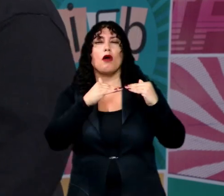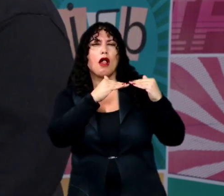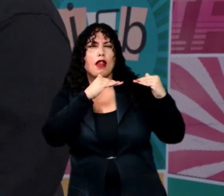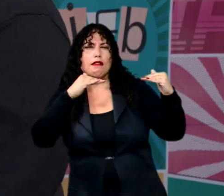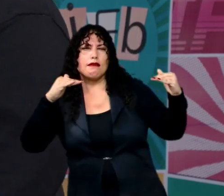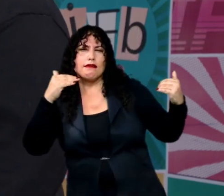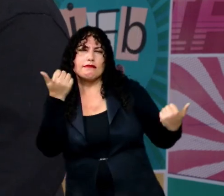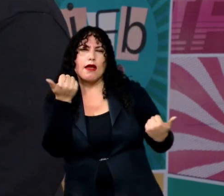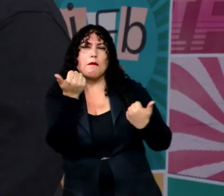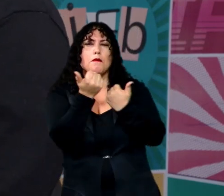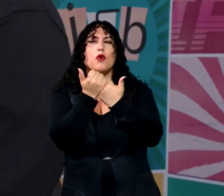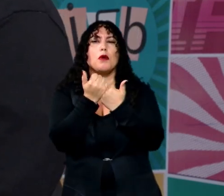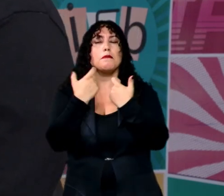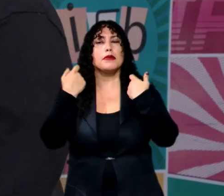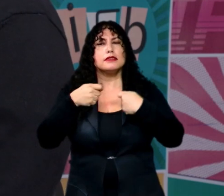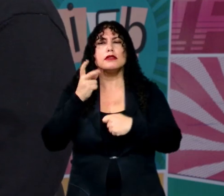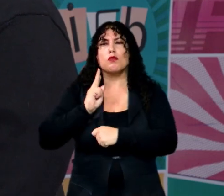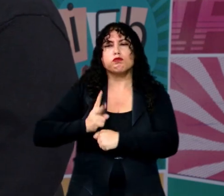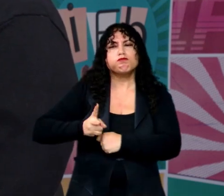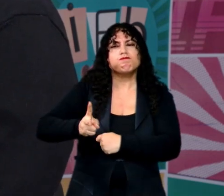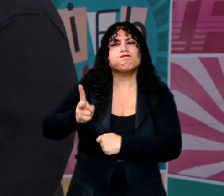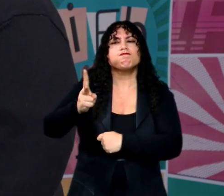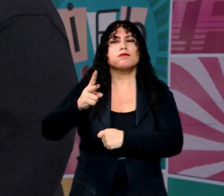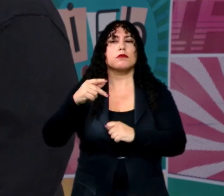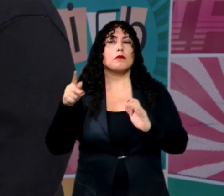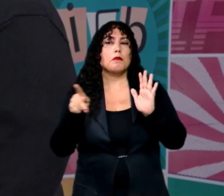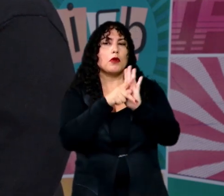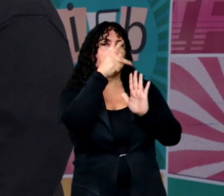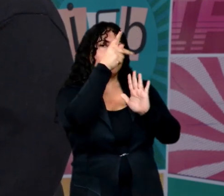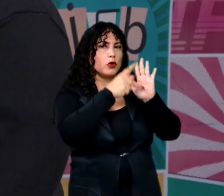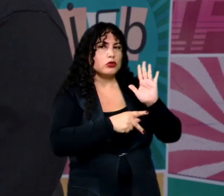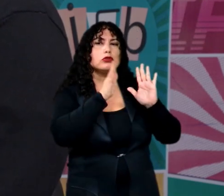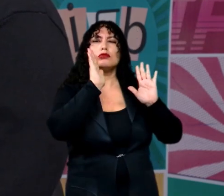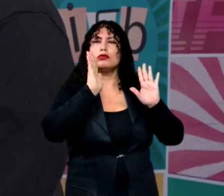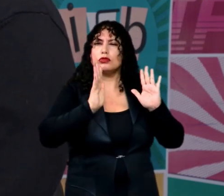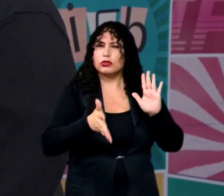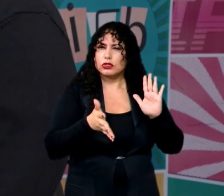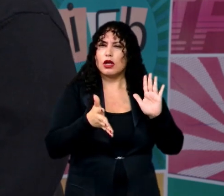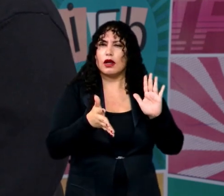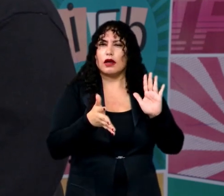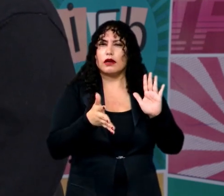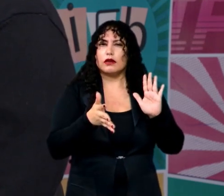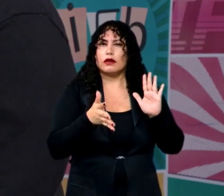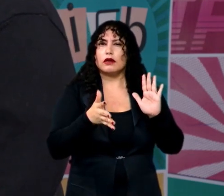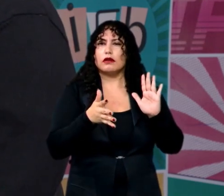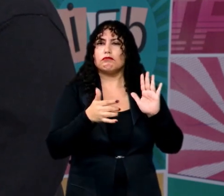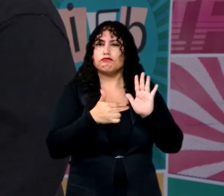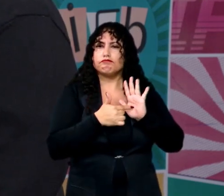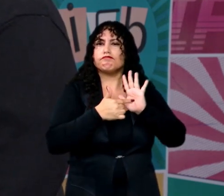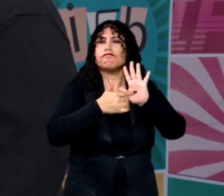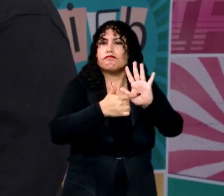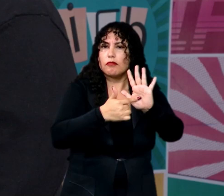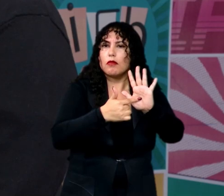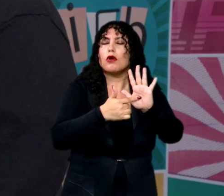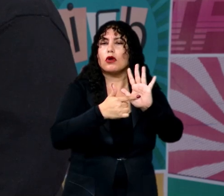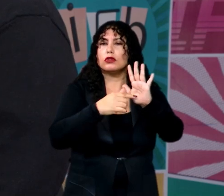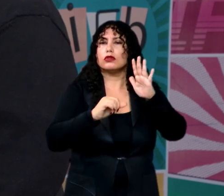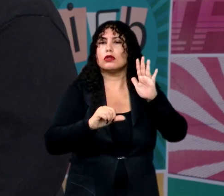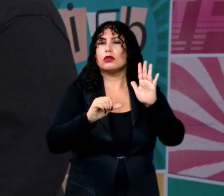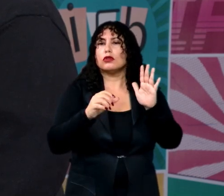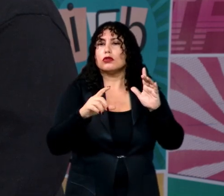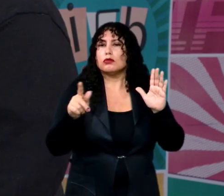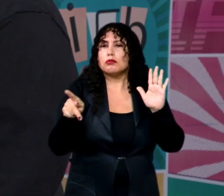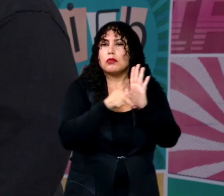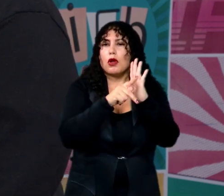de apoio deveriam ser cativas para projetos que são já o carro-chefe, um dos